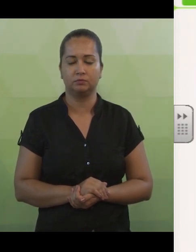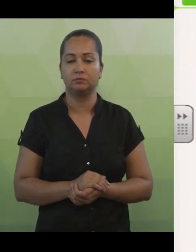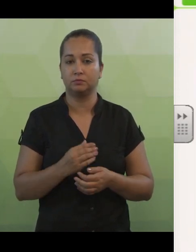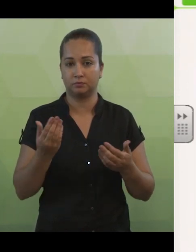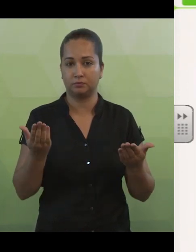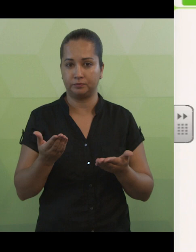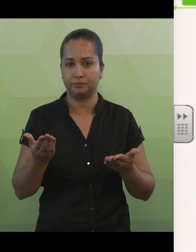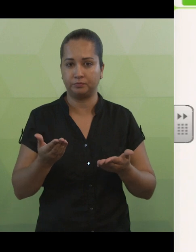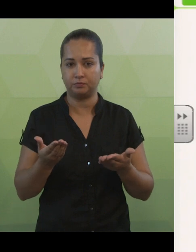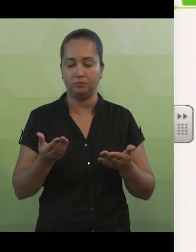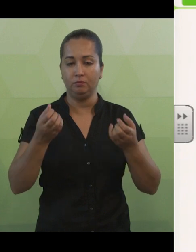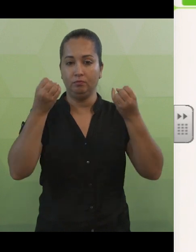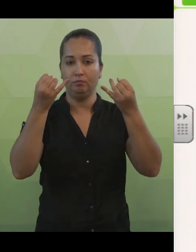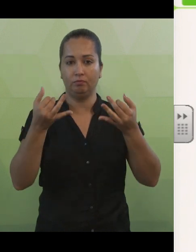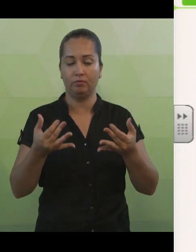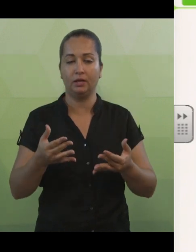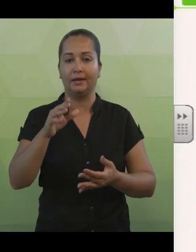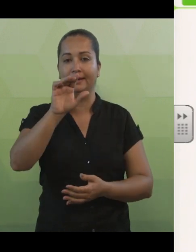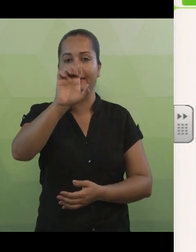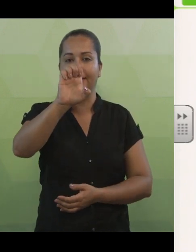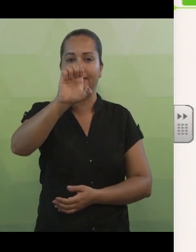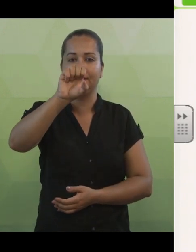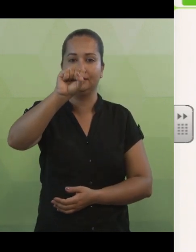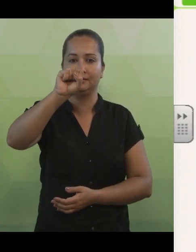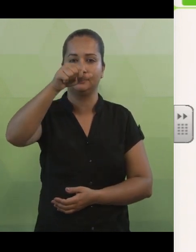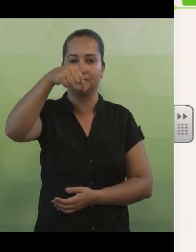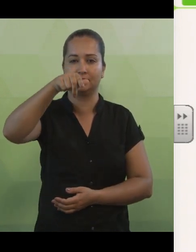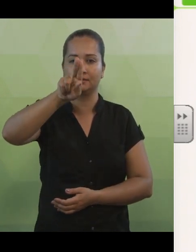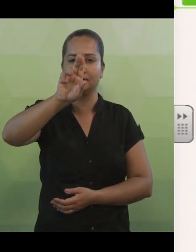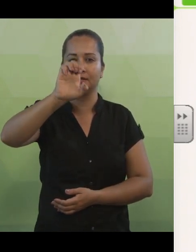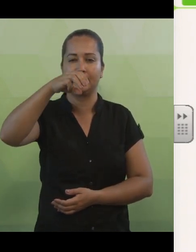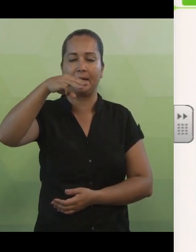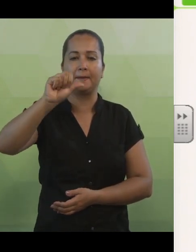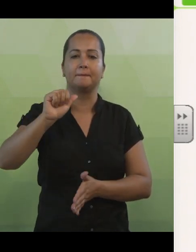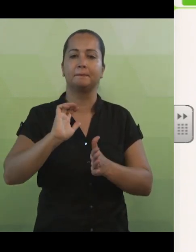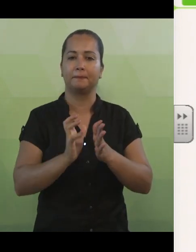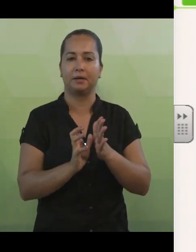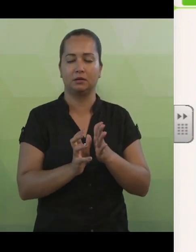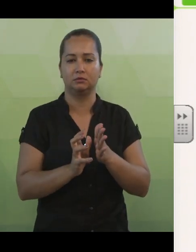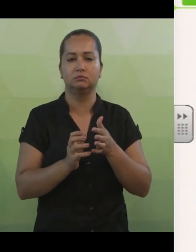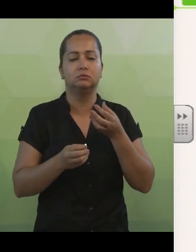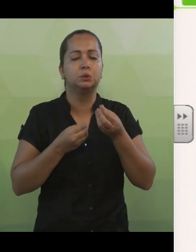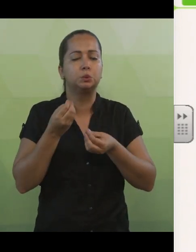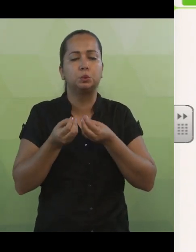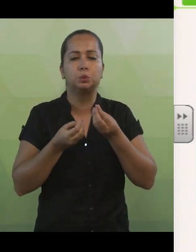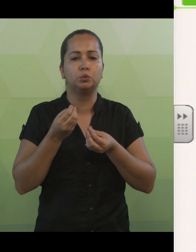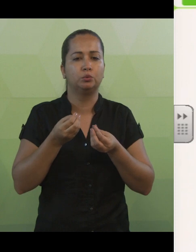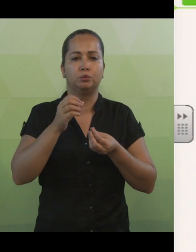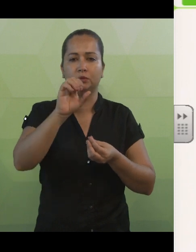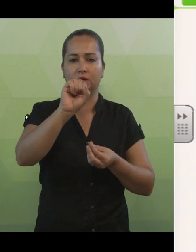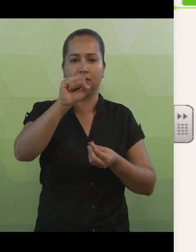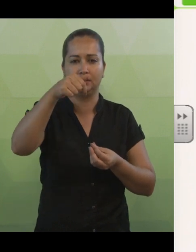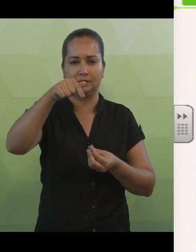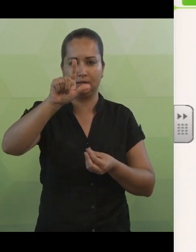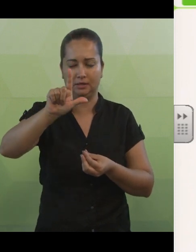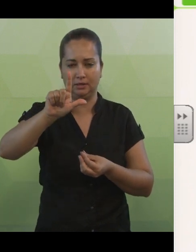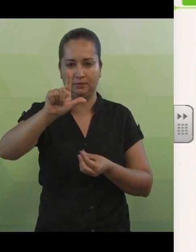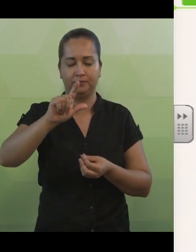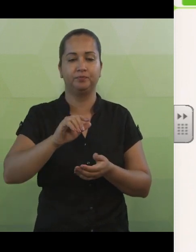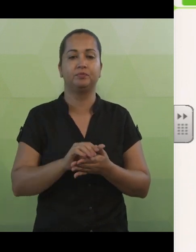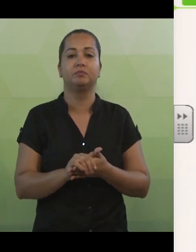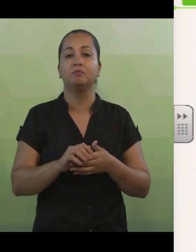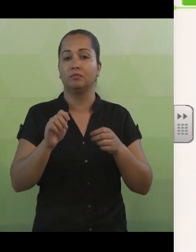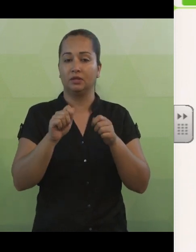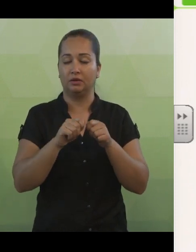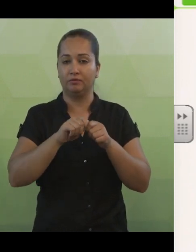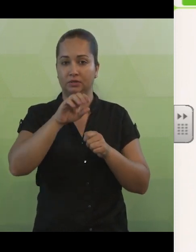Agora vamos falar um pouco de esquema. O que é um esquema de um banco de dados? Um esquema na SQL permite agrupar tabelas,